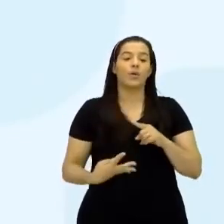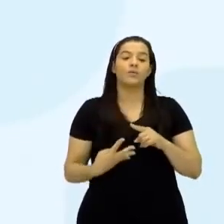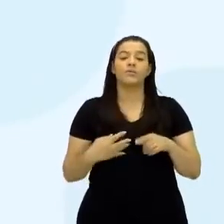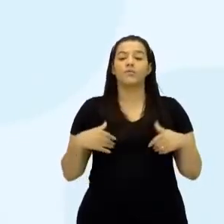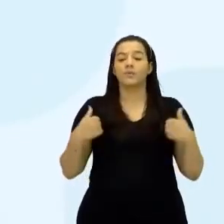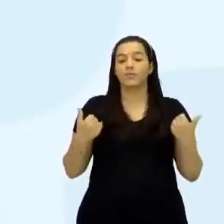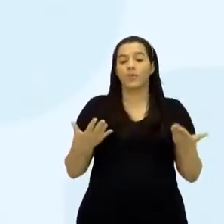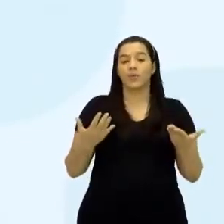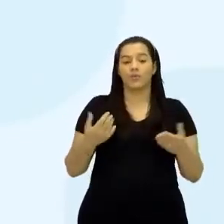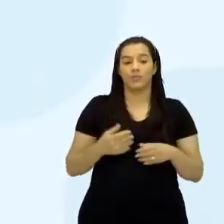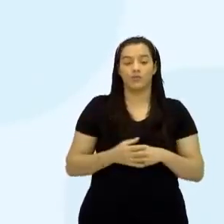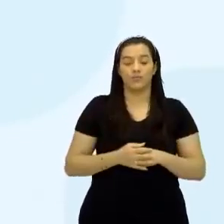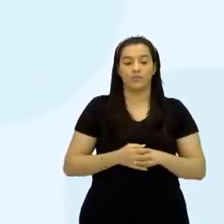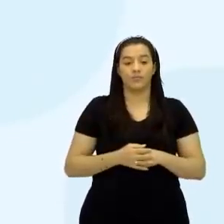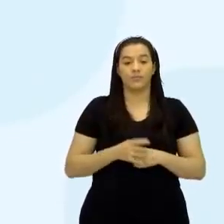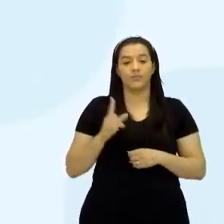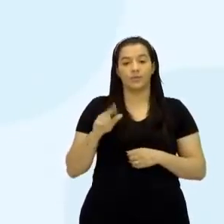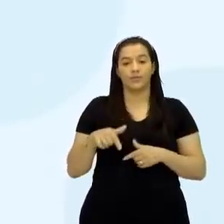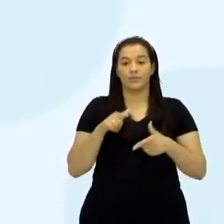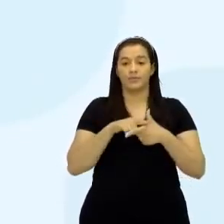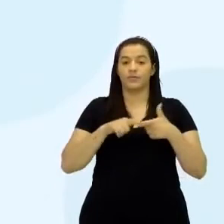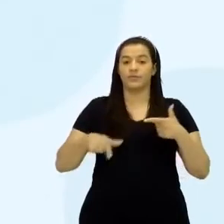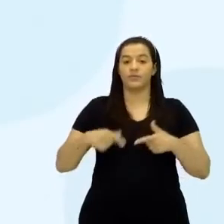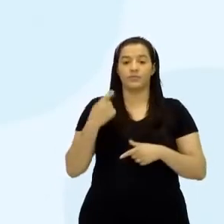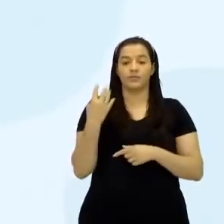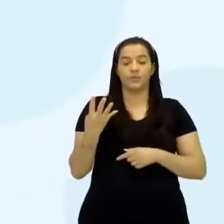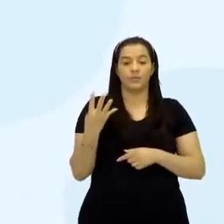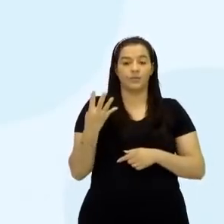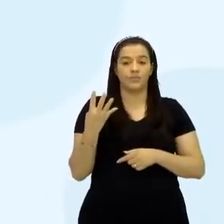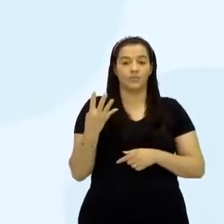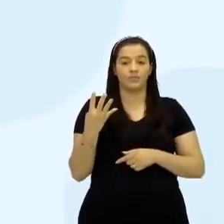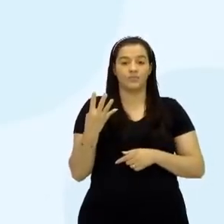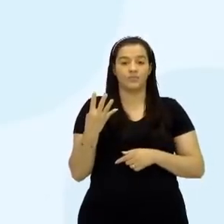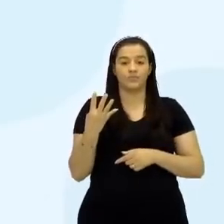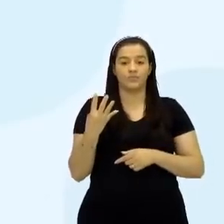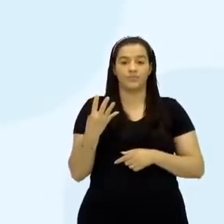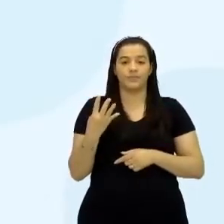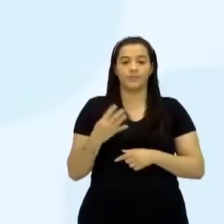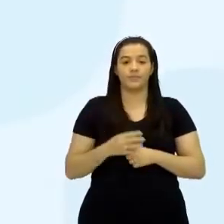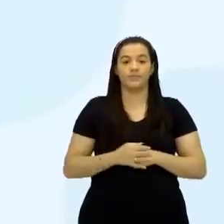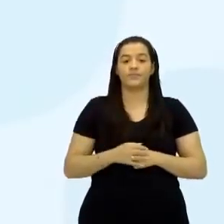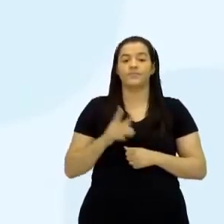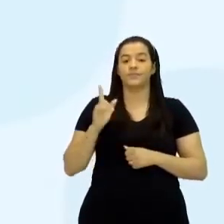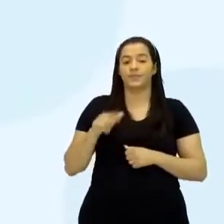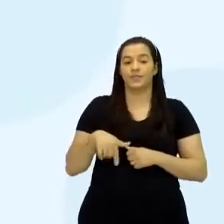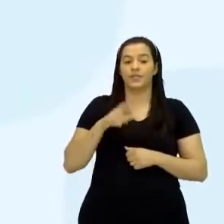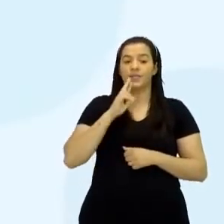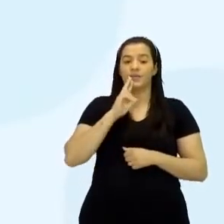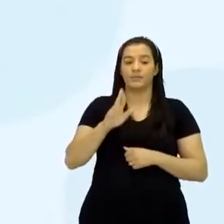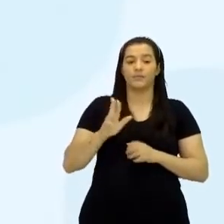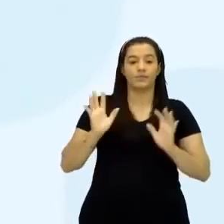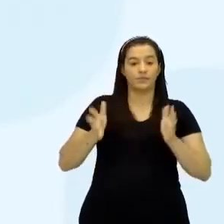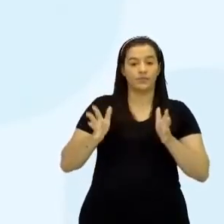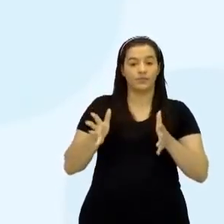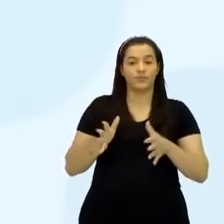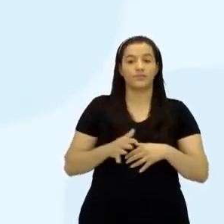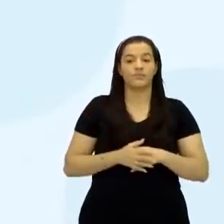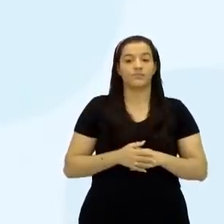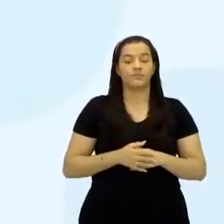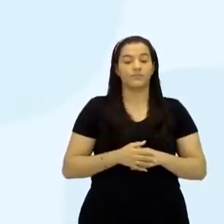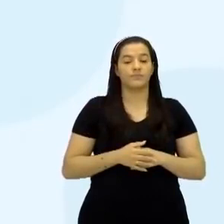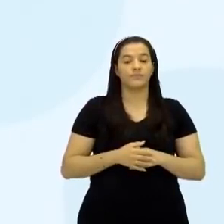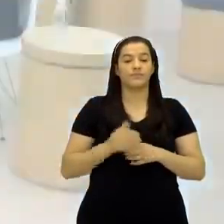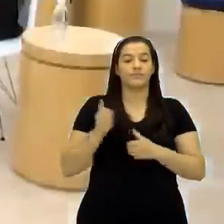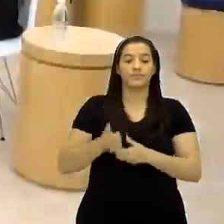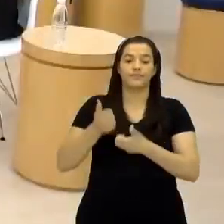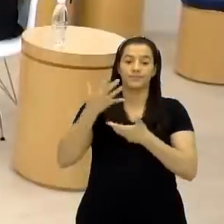dividir as maçãs por 4. Então, dividindo... Já tem resposta. Já tem resposta? Então vamos comentar. Já tem